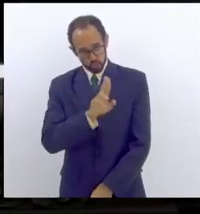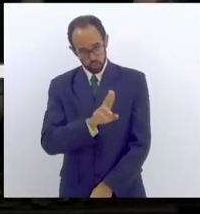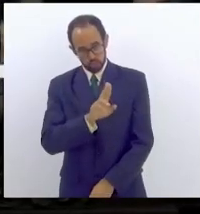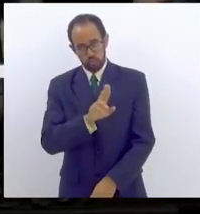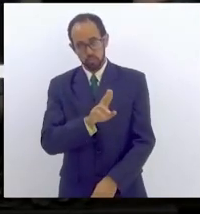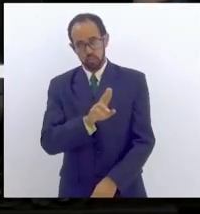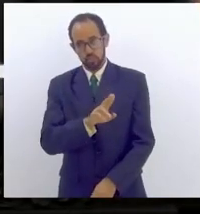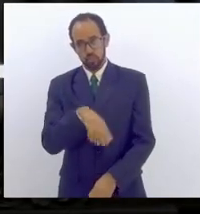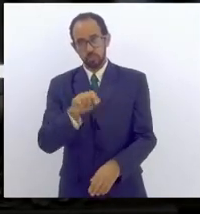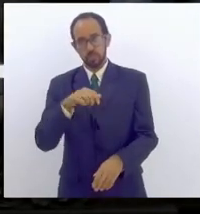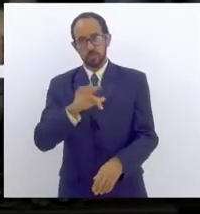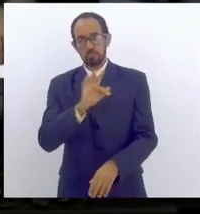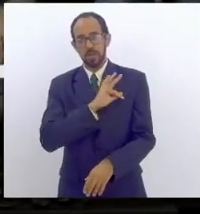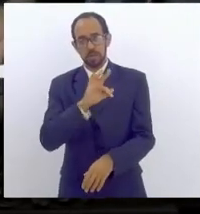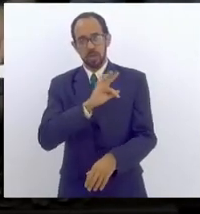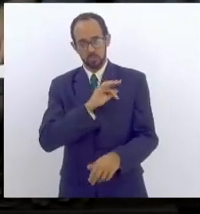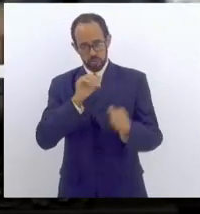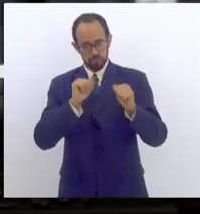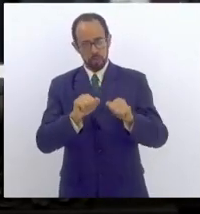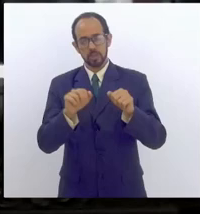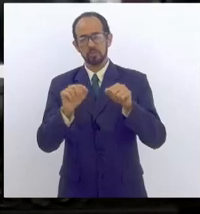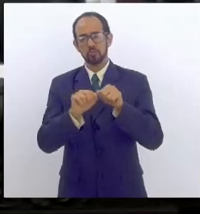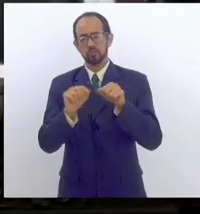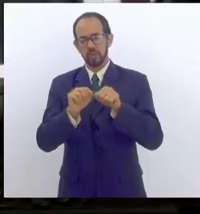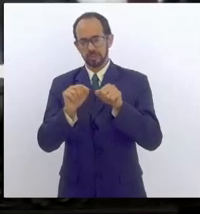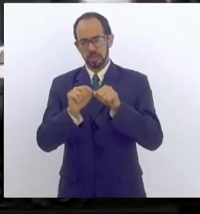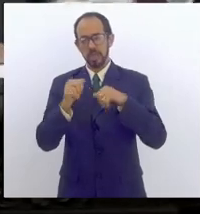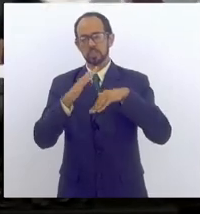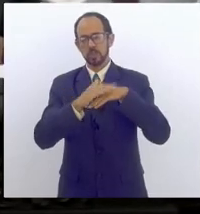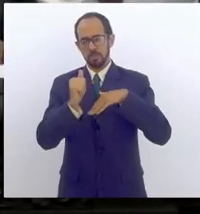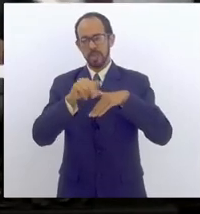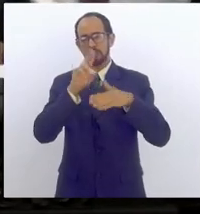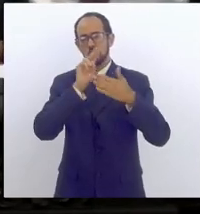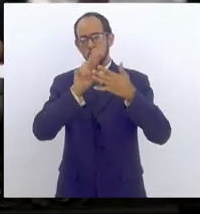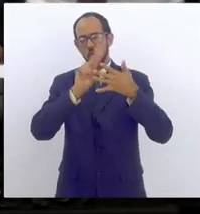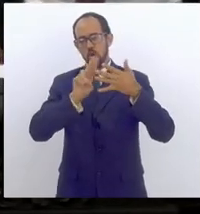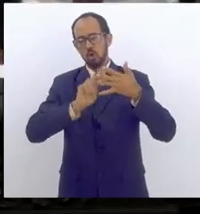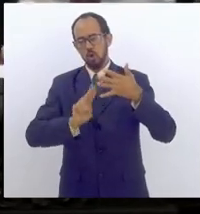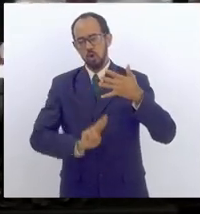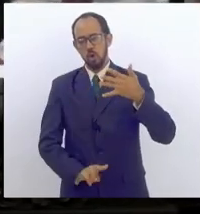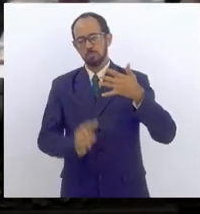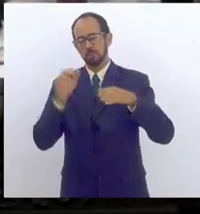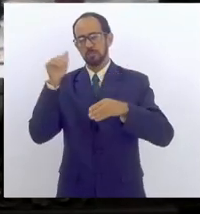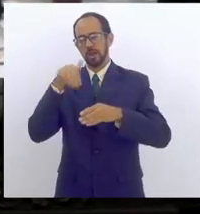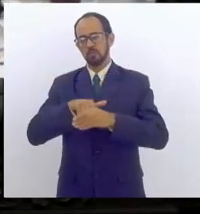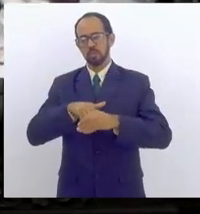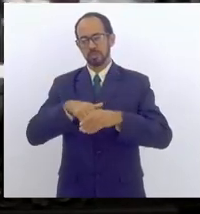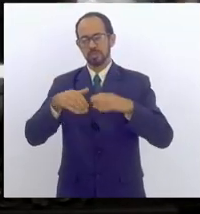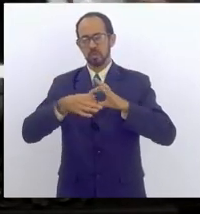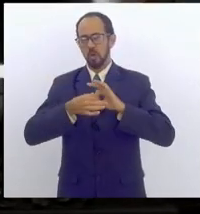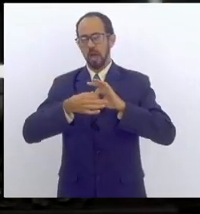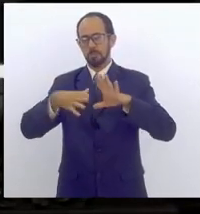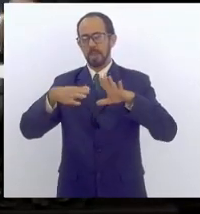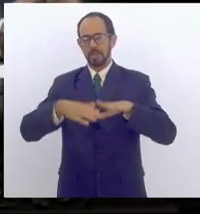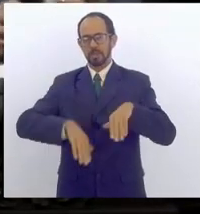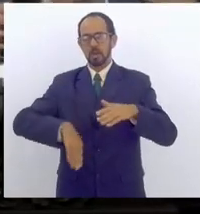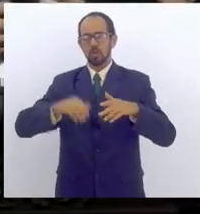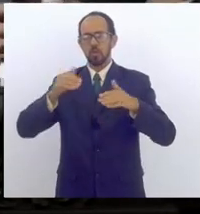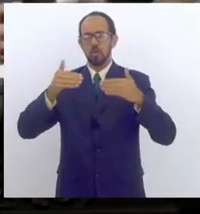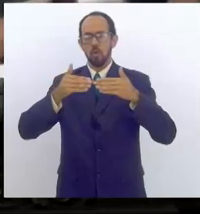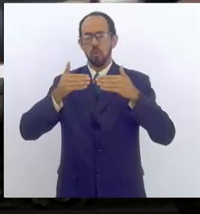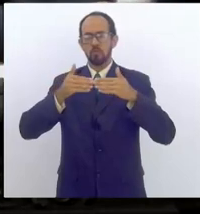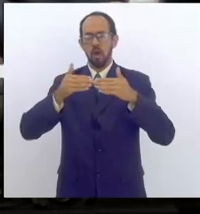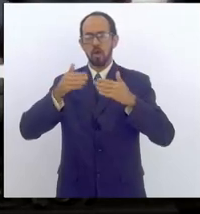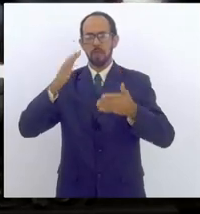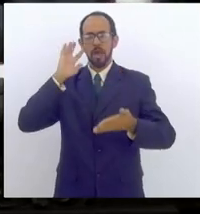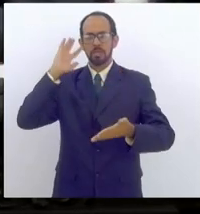Rocha, podem proceder à chamada nominal para a votação aberta nos termos da